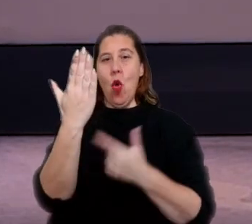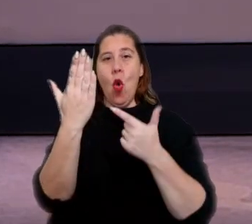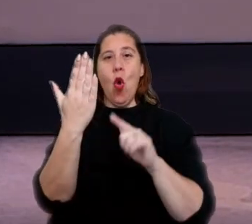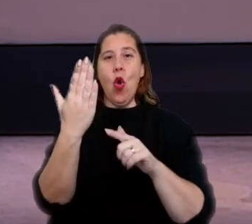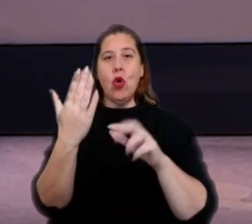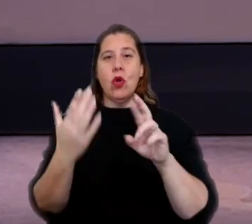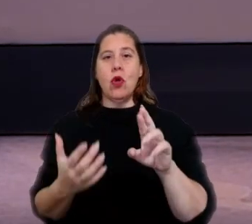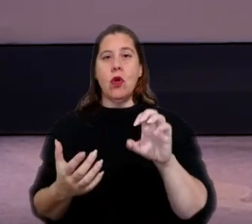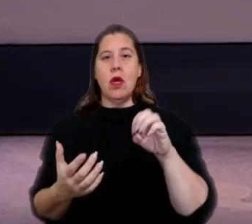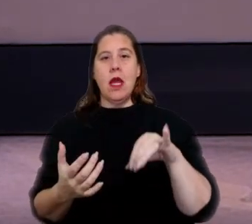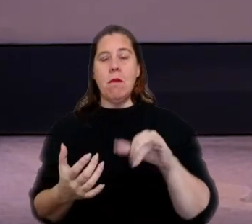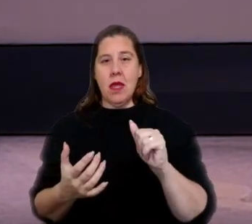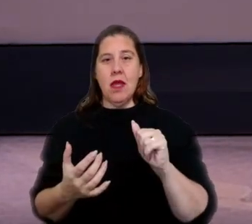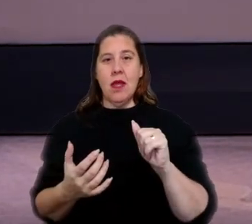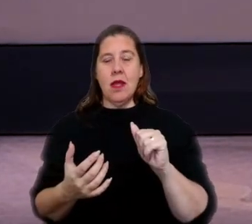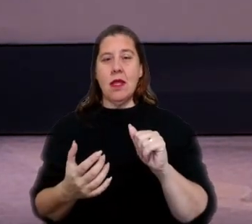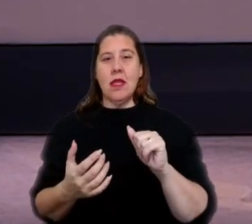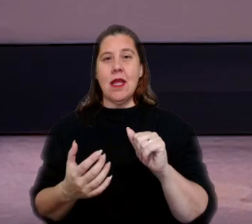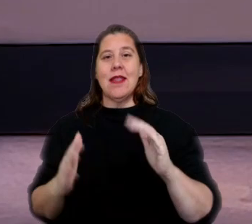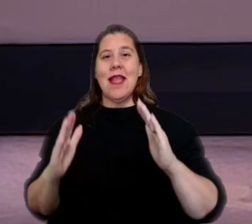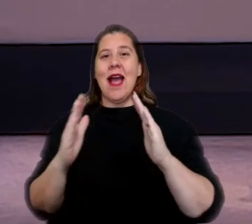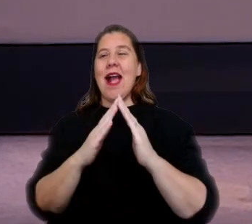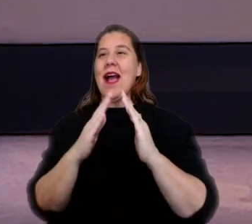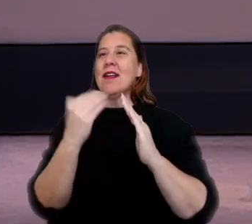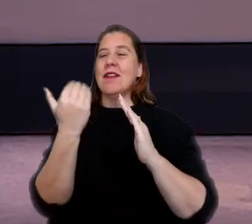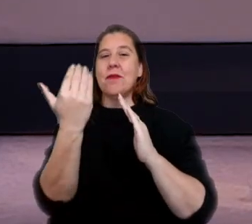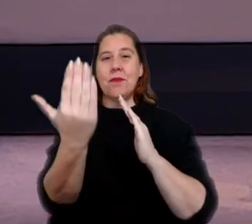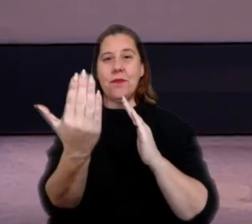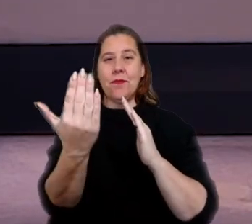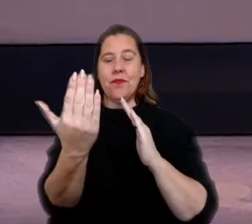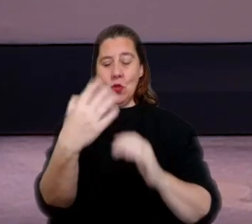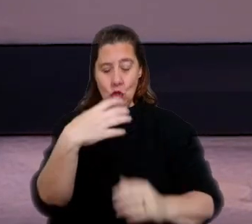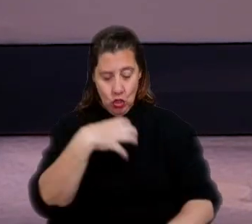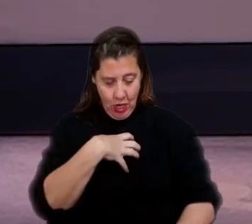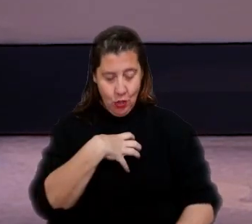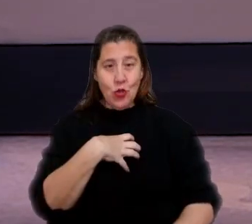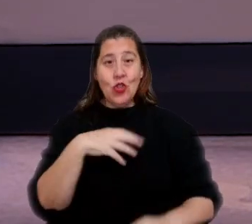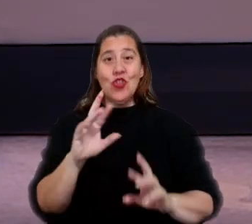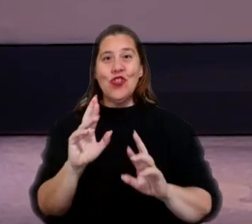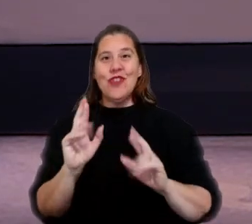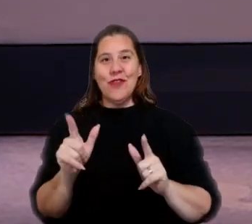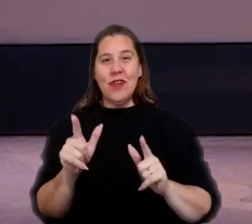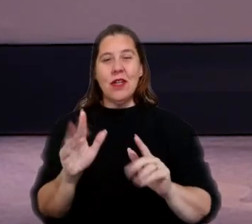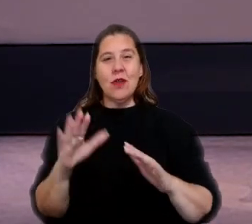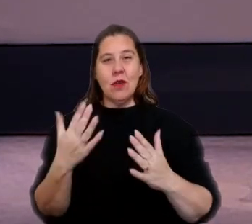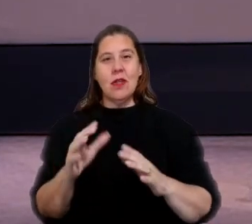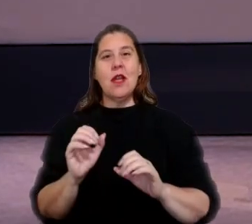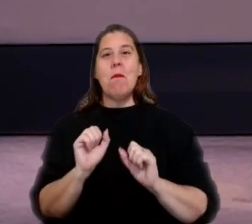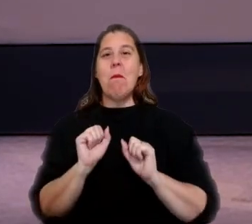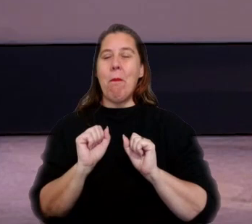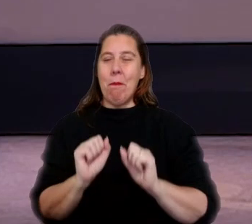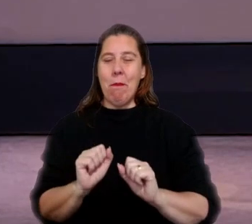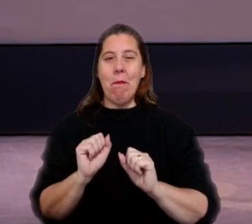aparece o Remy dentro. Então, o Remy dentro da casa do Remy, o Remy dentro dele de um jeito diferente, que é